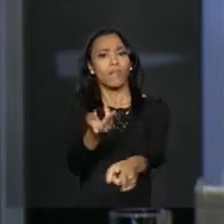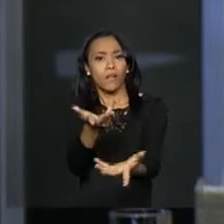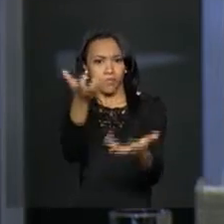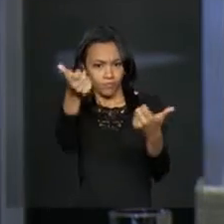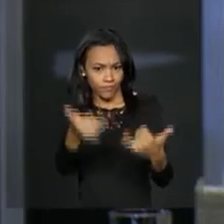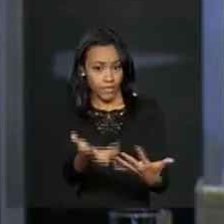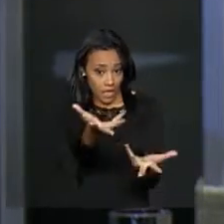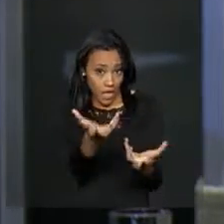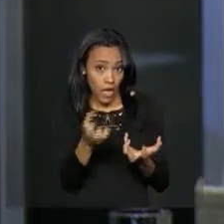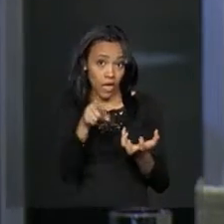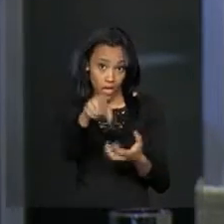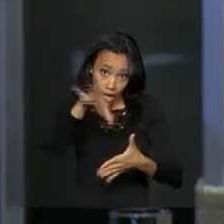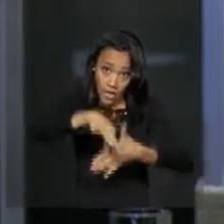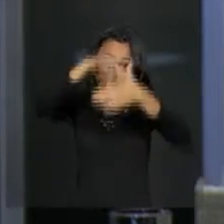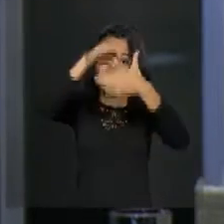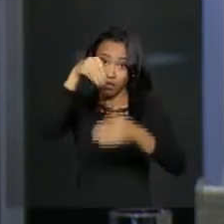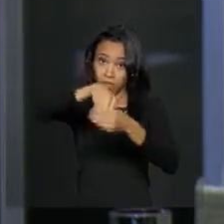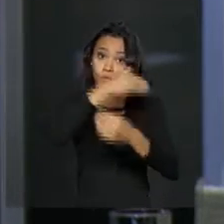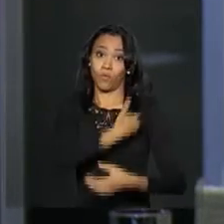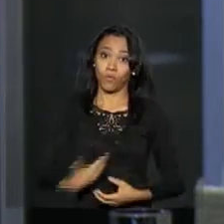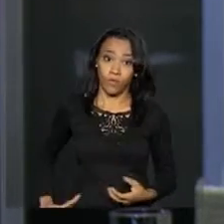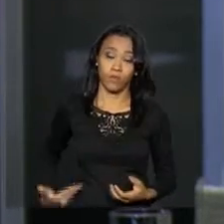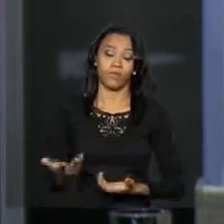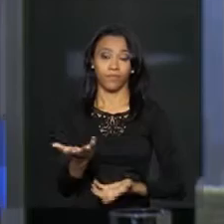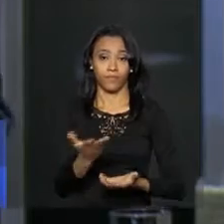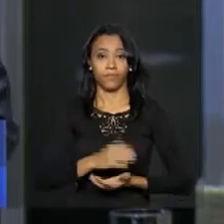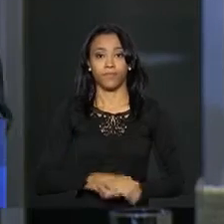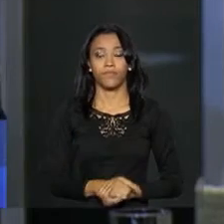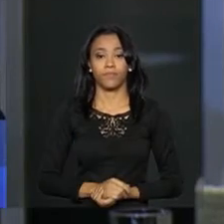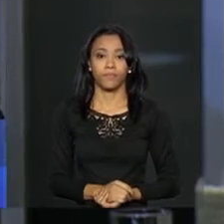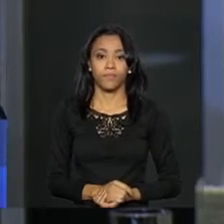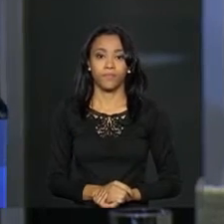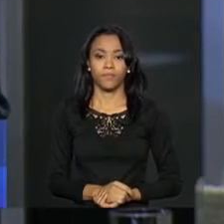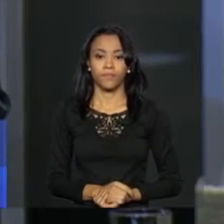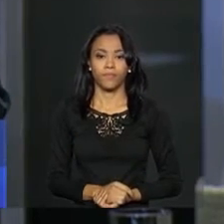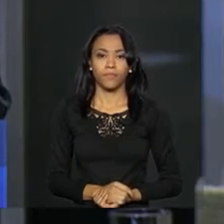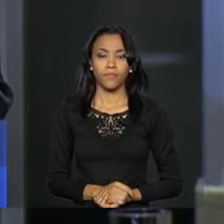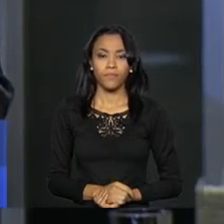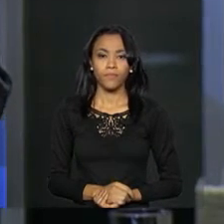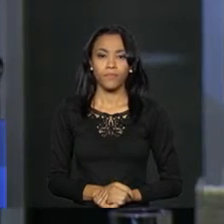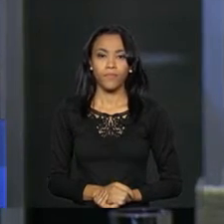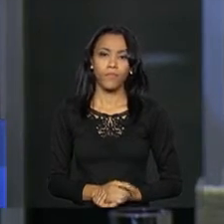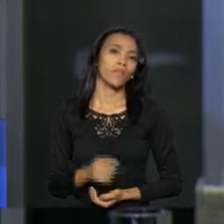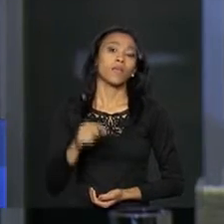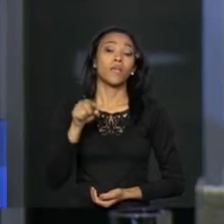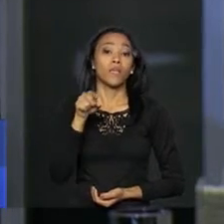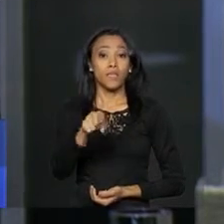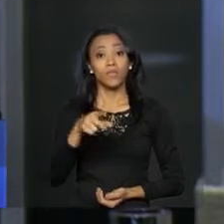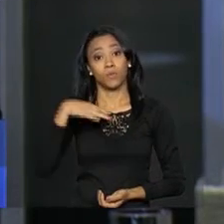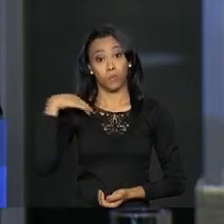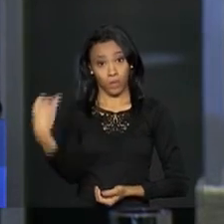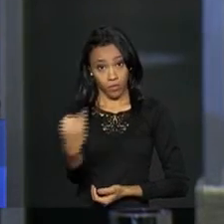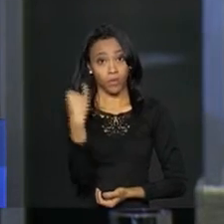Zé Guimarães, ele que é o líder do governo. Vamos acompanhar. Mobilizando e gritando fora o golpe. Isso para nós é